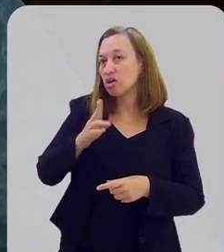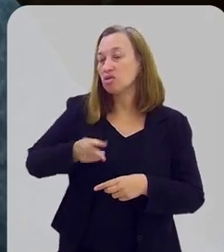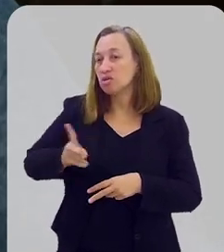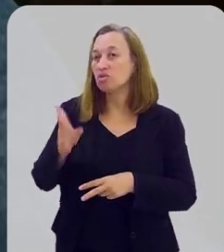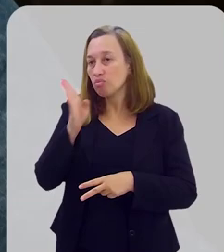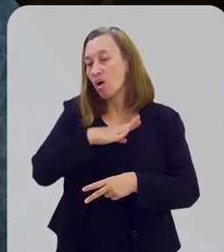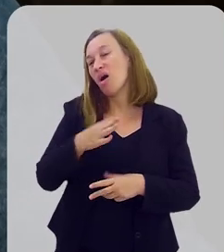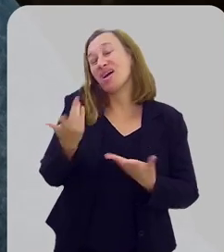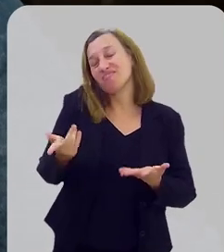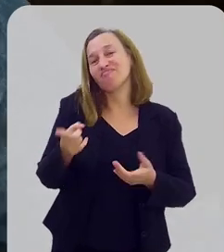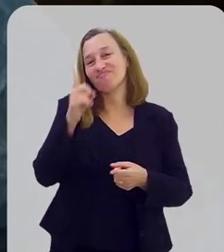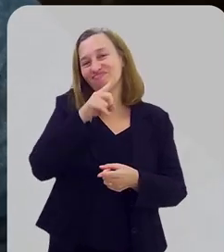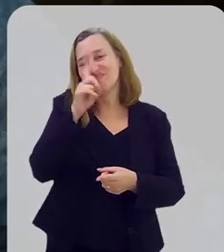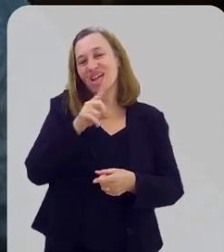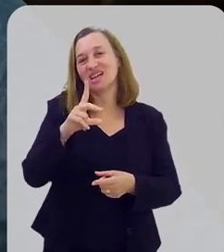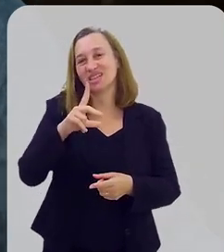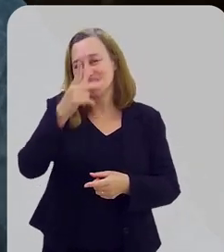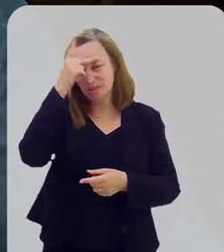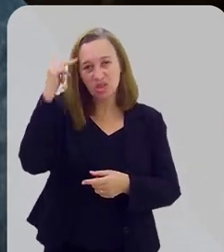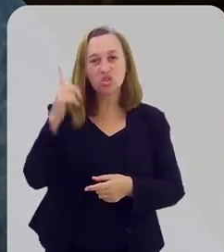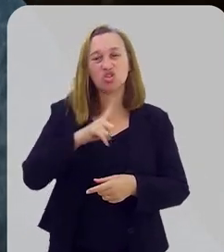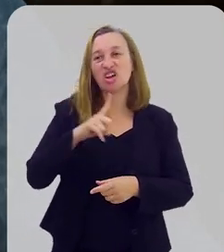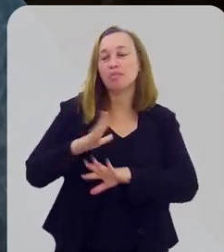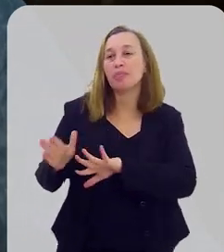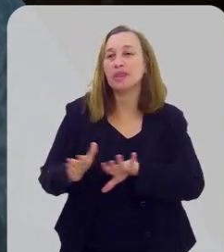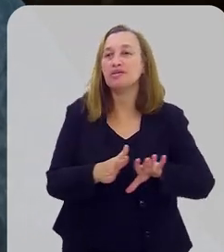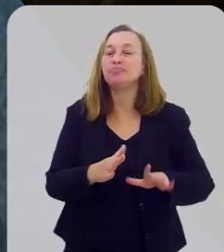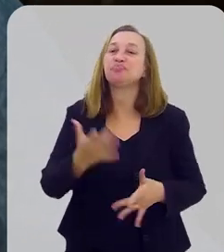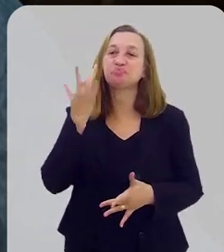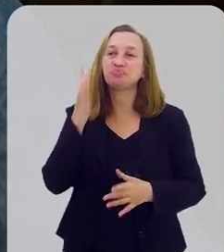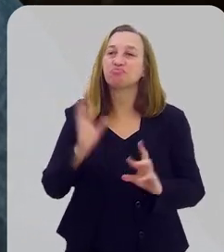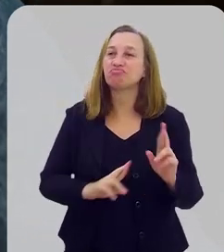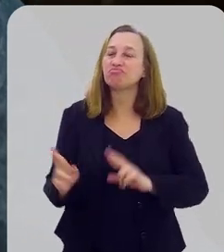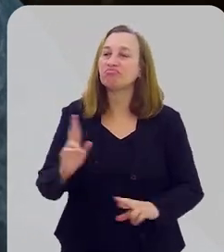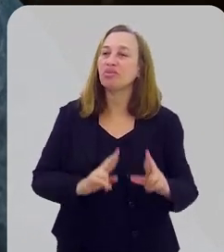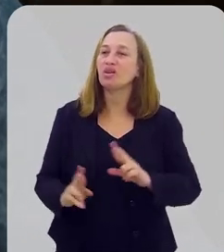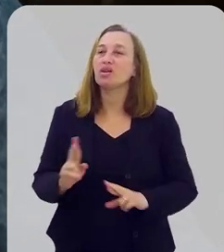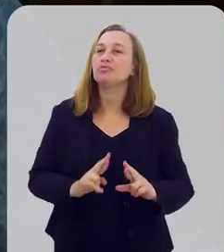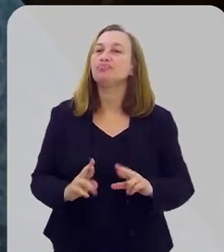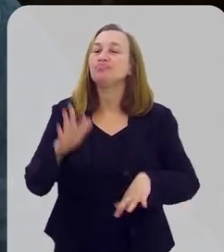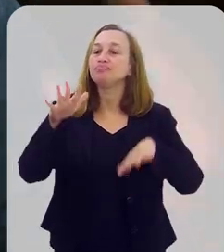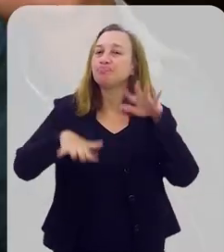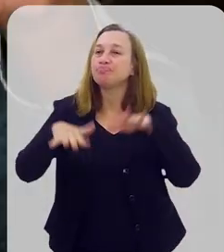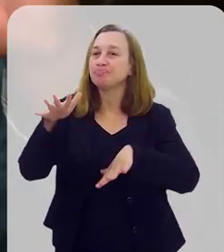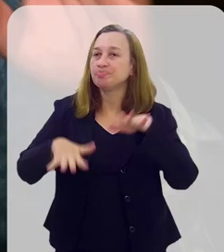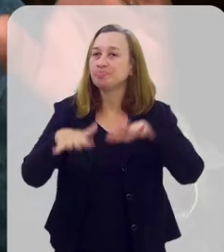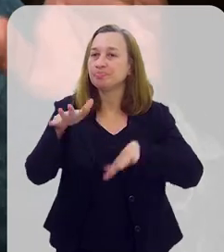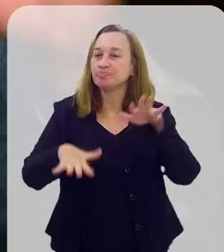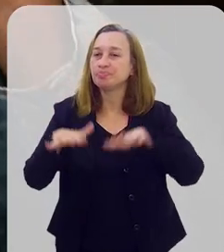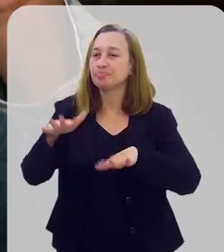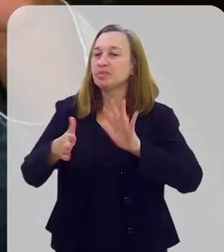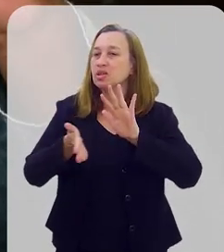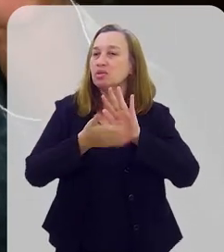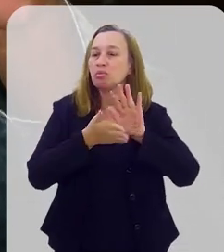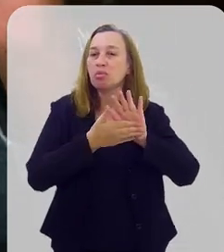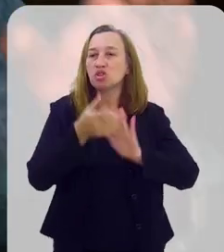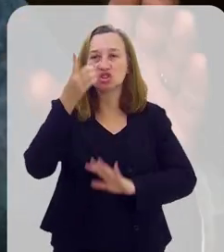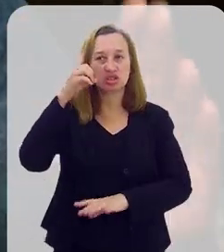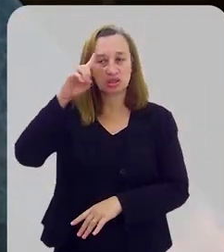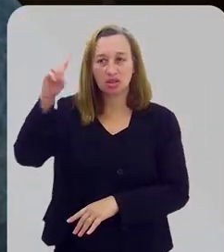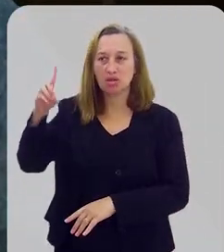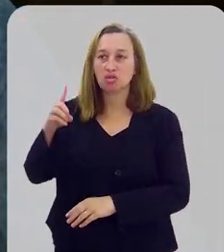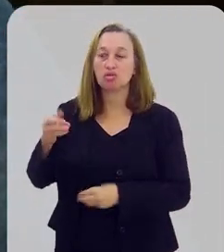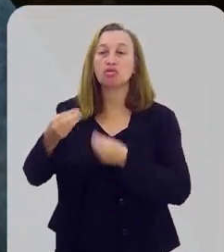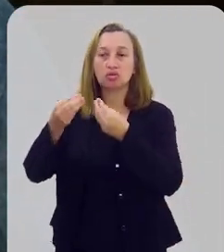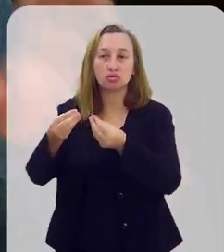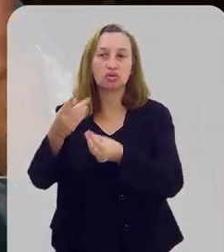pessoas são falhas né as pessoas são falhas são mas mas eu acho que com relação a isso eu acho que depende muito do do propósito